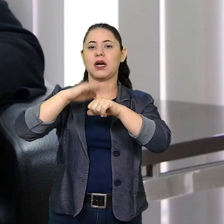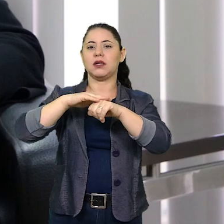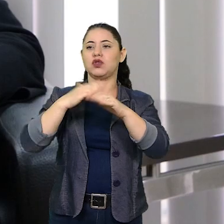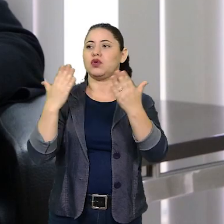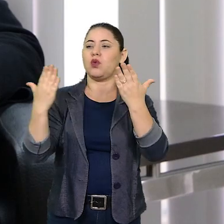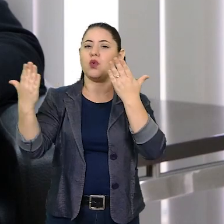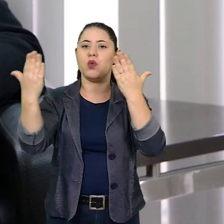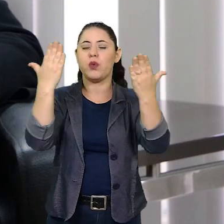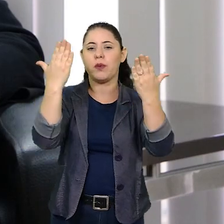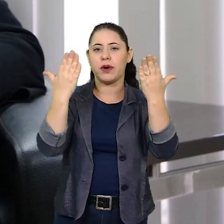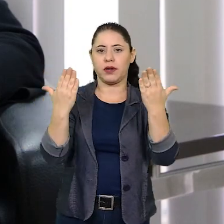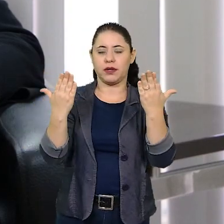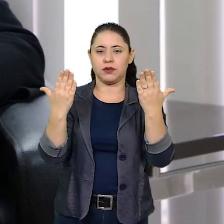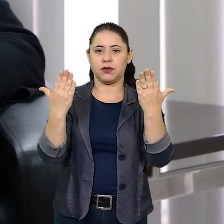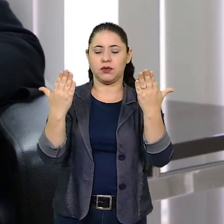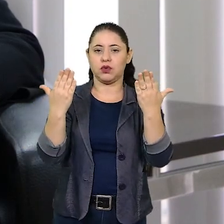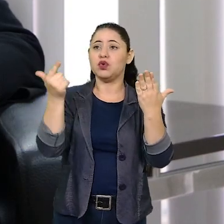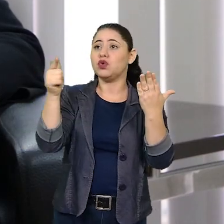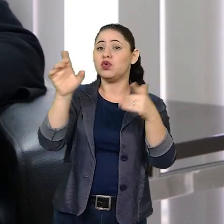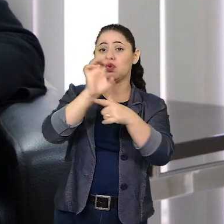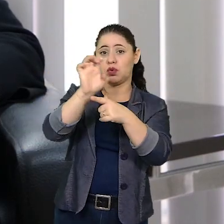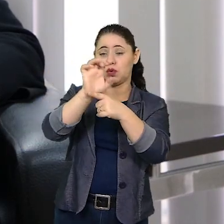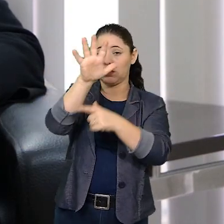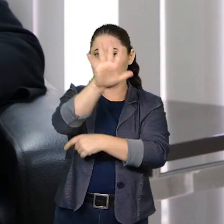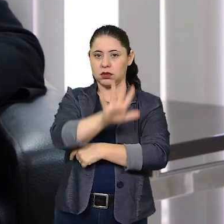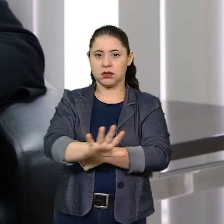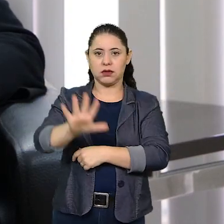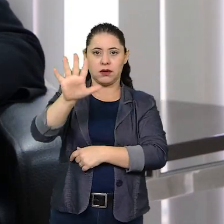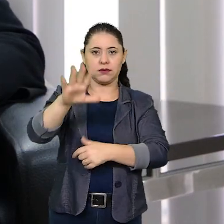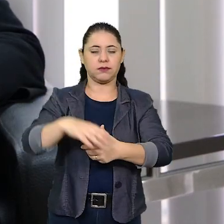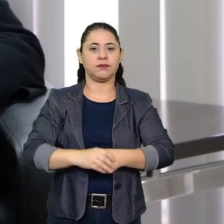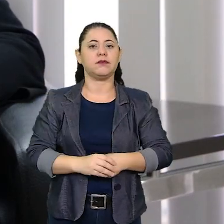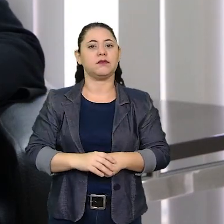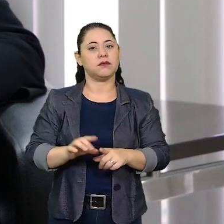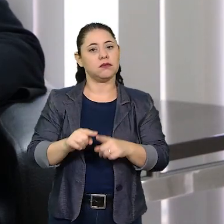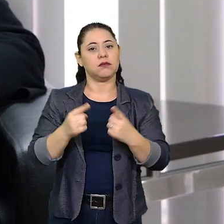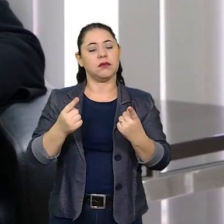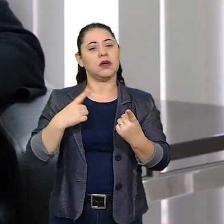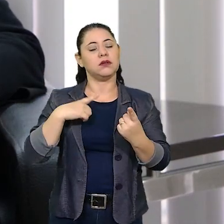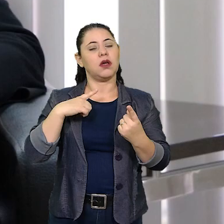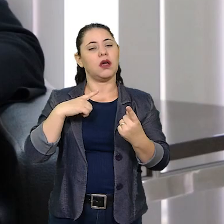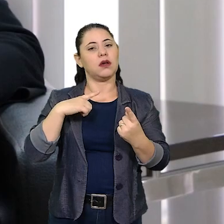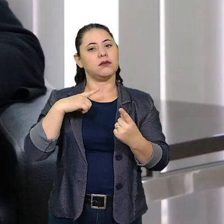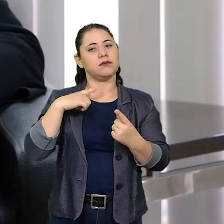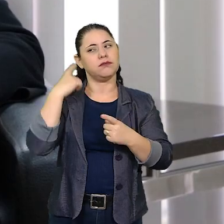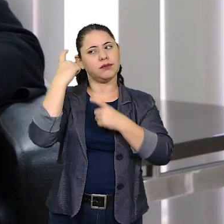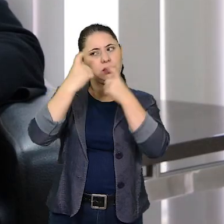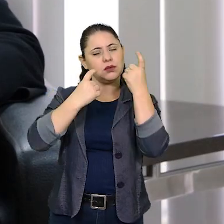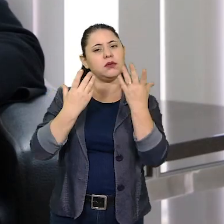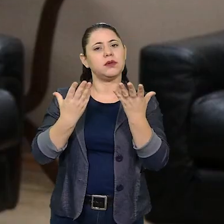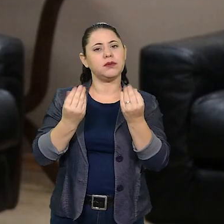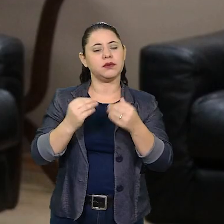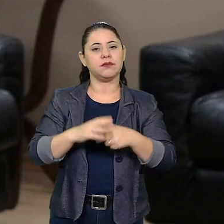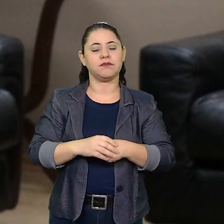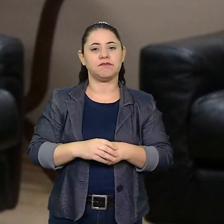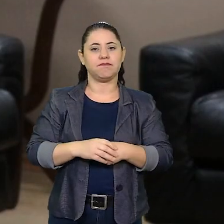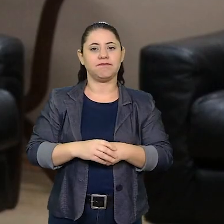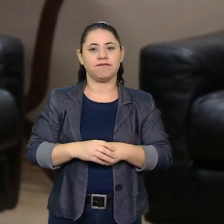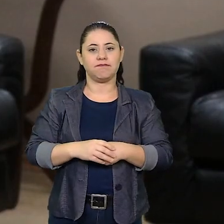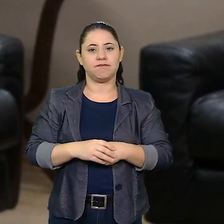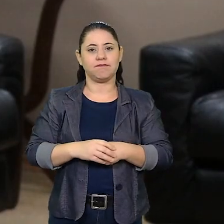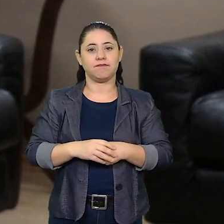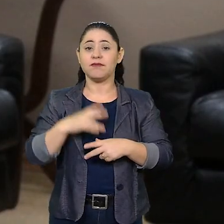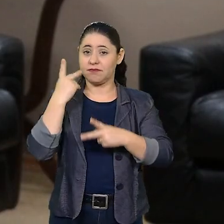de estupro de vulnerável do que em outros estados, mas esse é um fator que nos preocupa muito. A gente